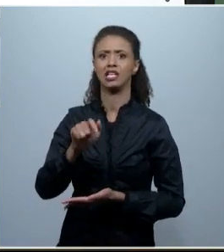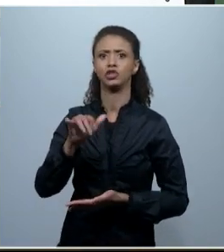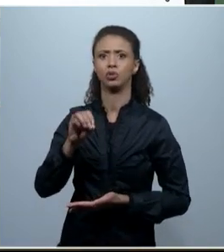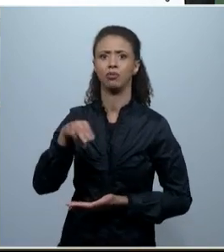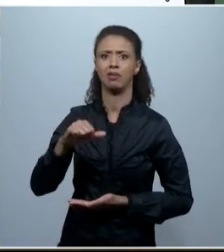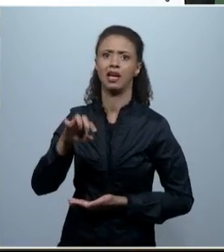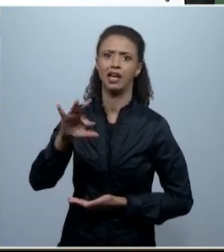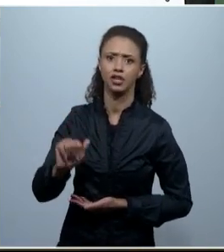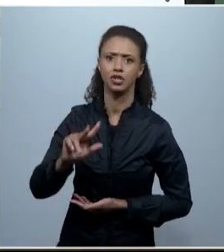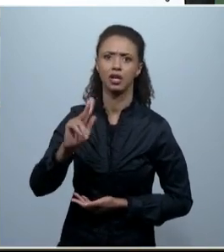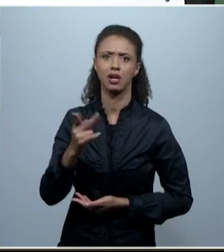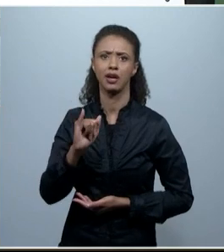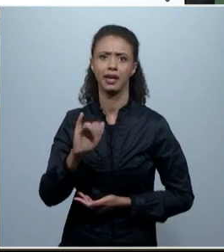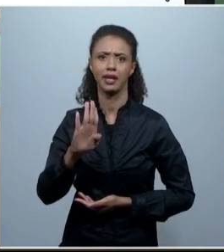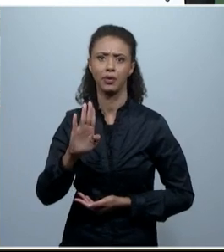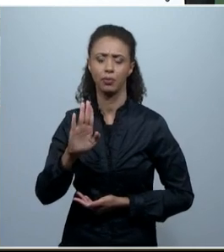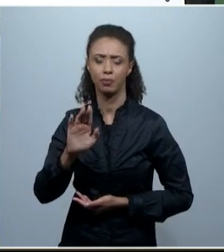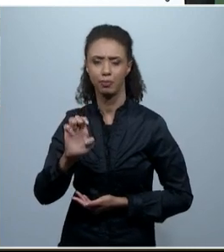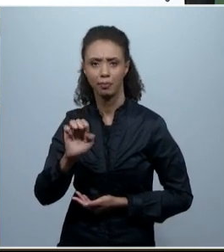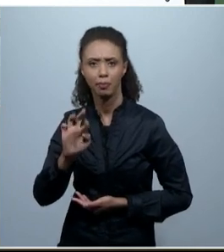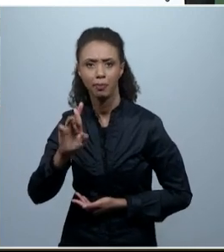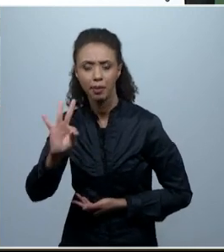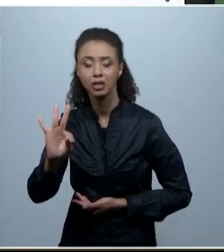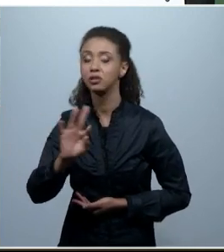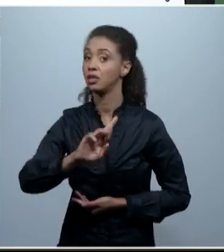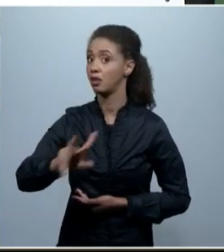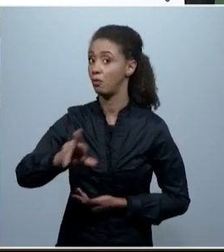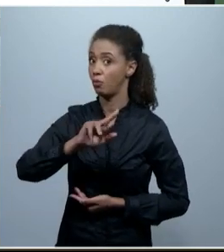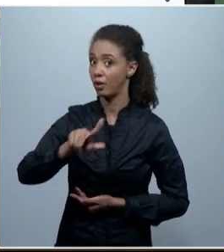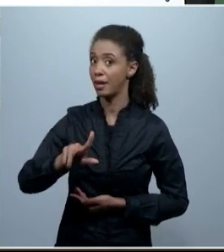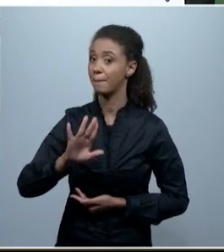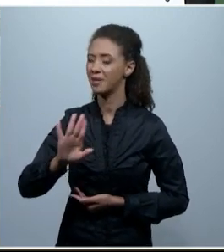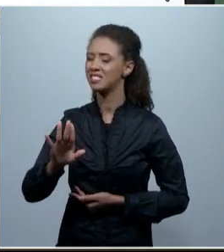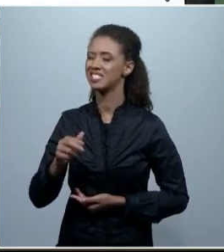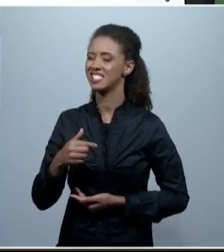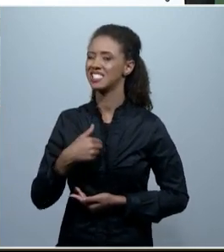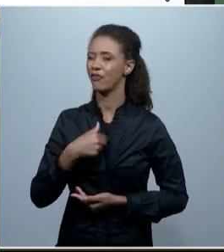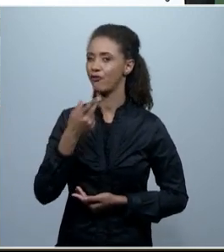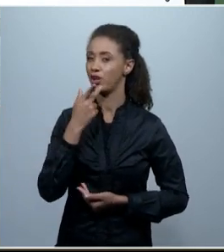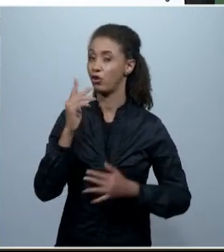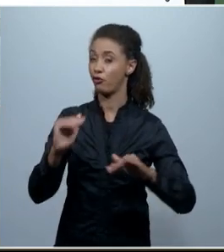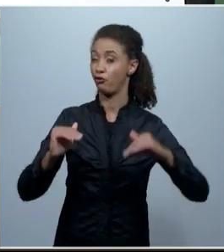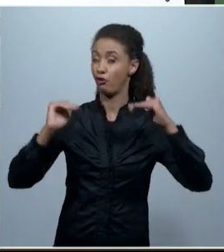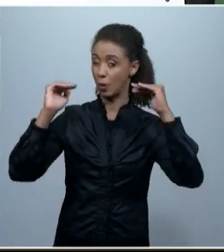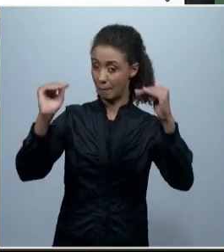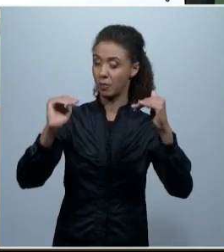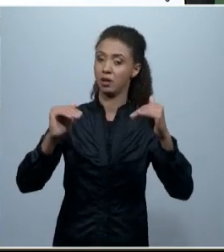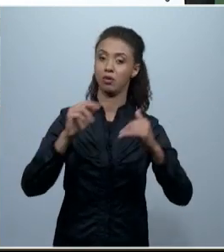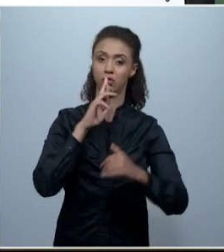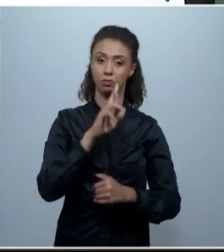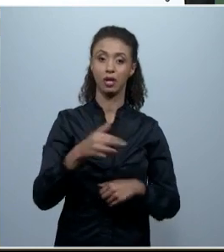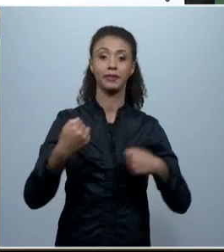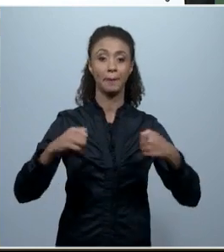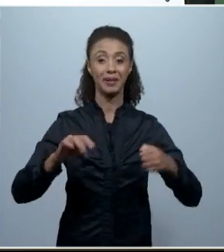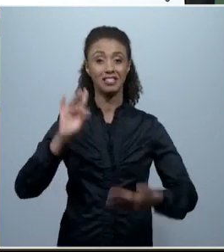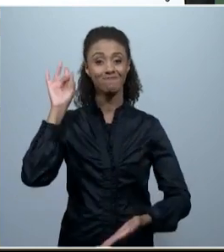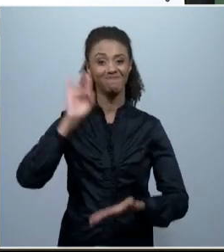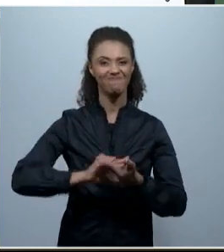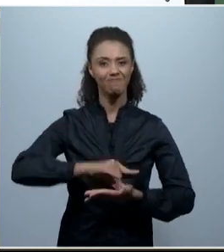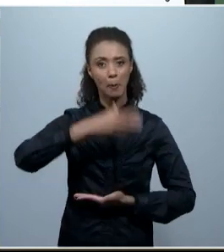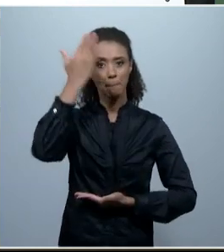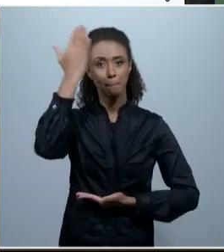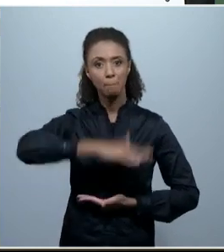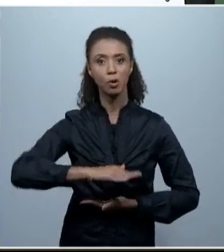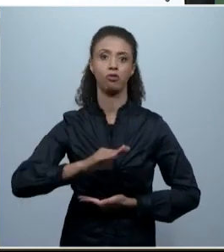pra fazer essa resposta na cedh axiomática sendo bem formalista você precisaria ou chegar nas desigualdades triangulares de jeito